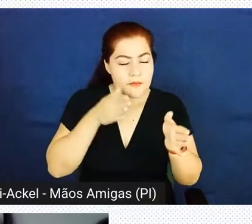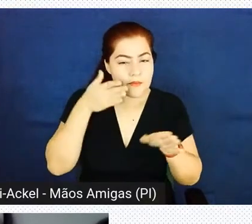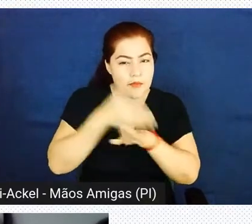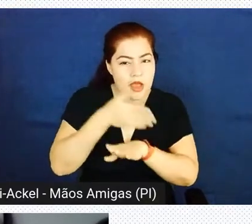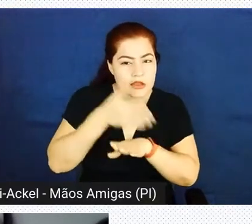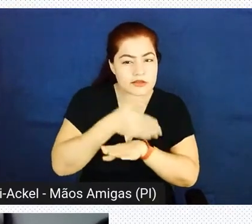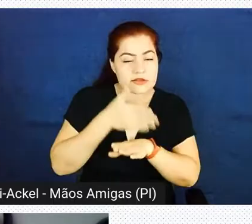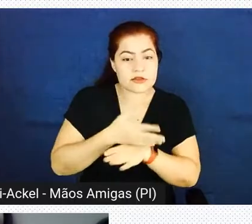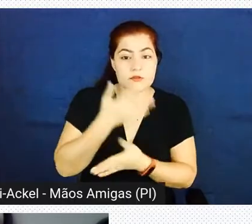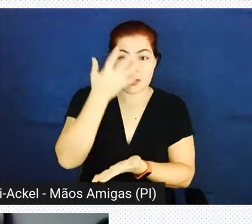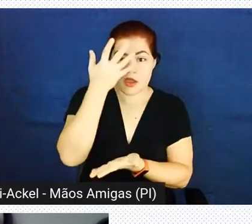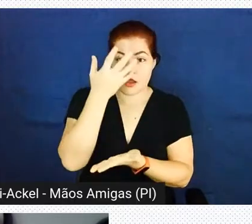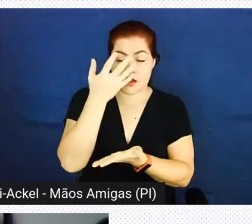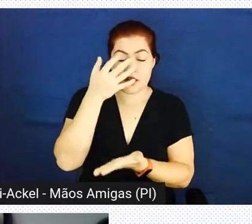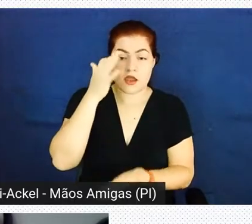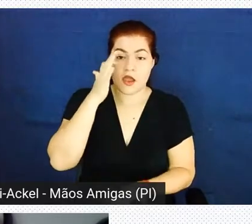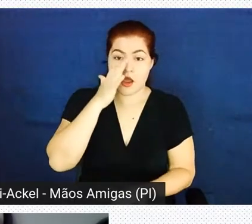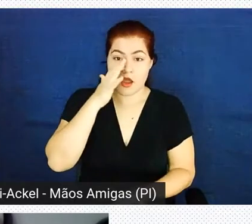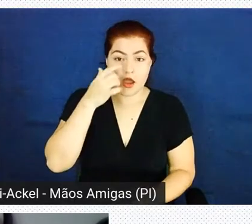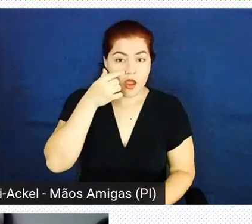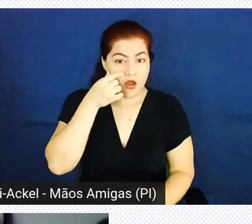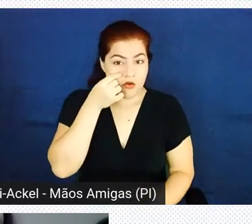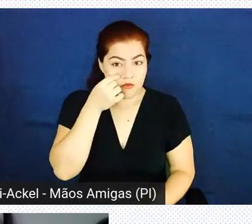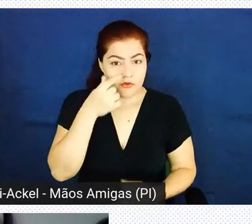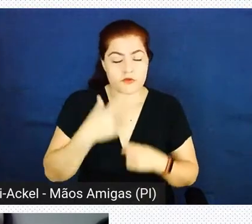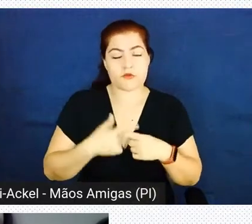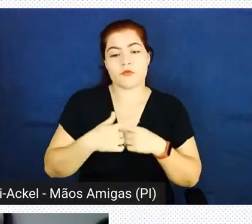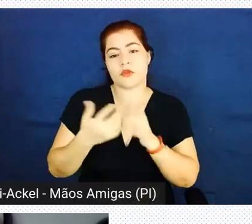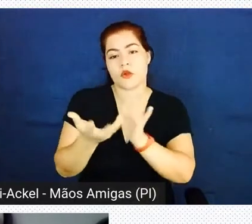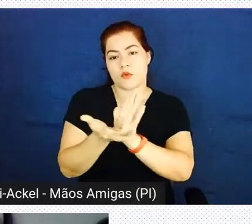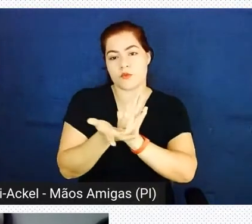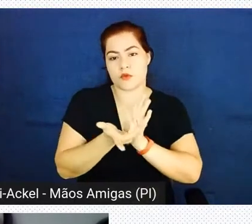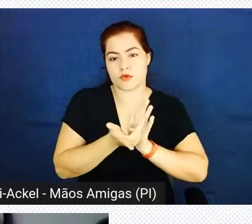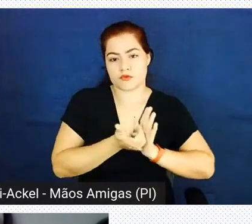ao vivo, porque o Mãos